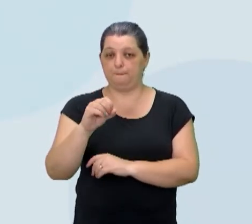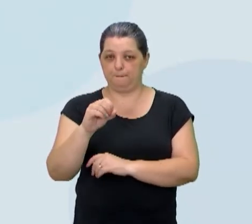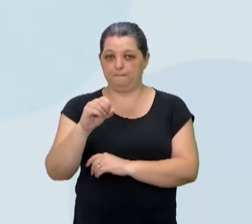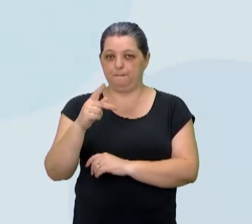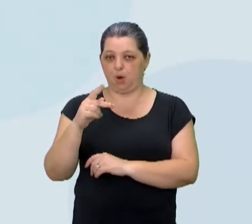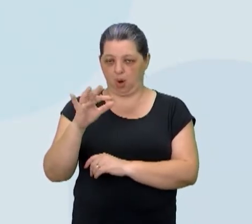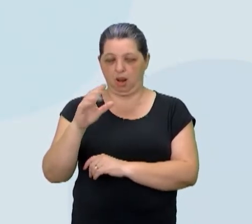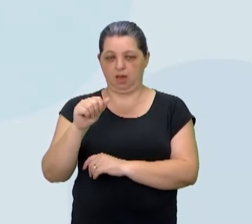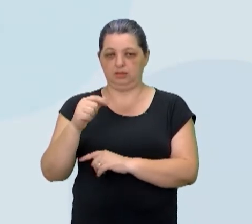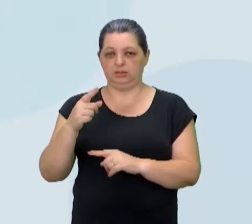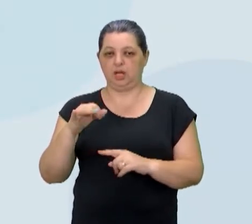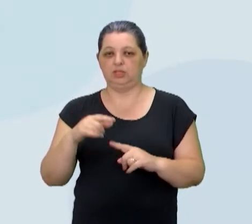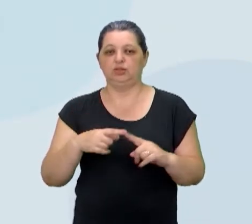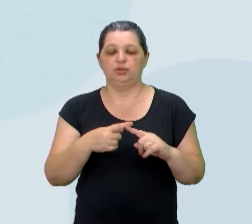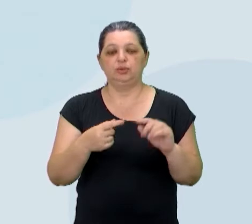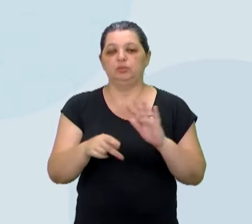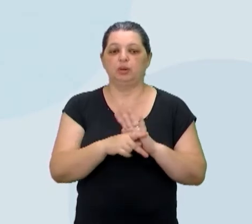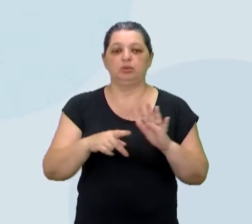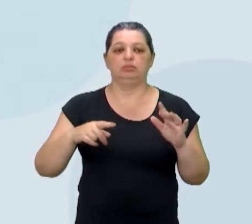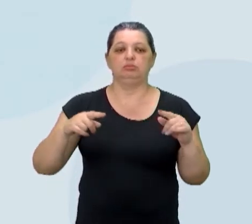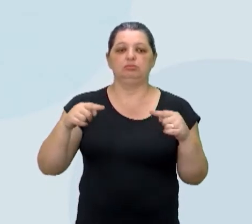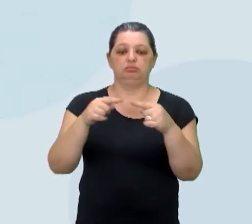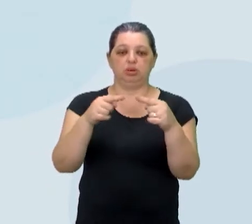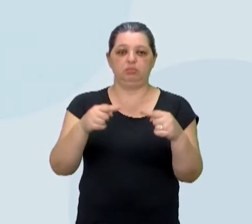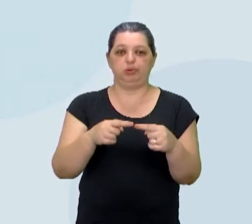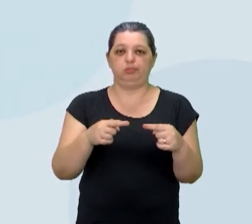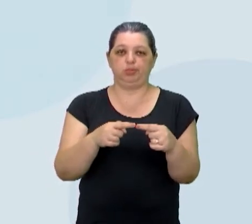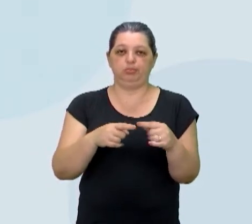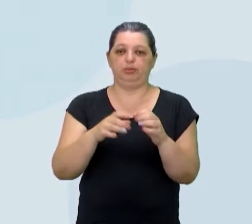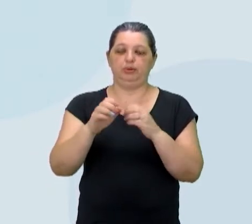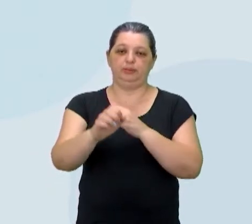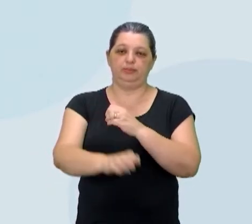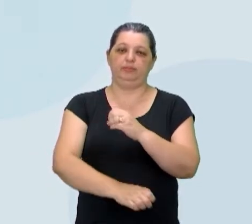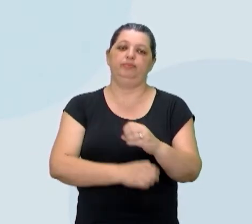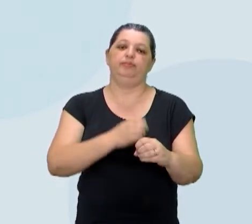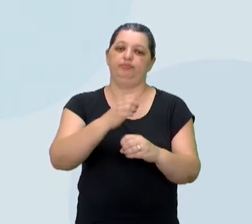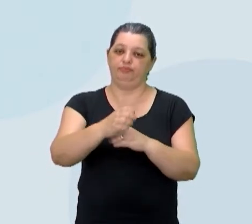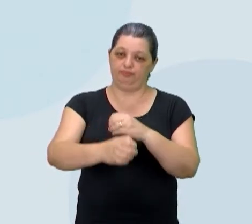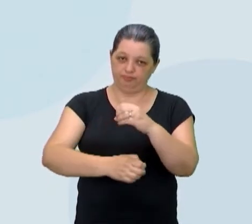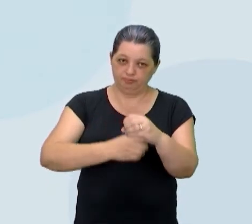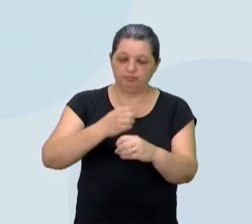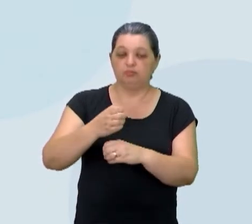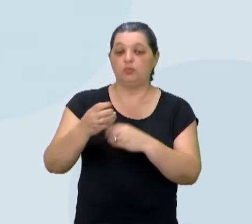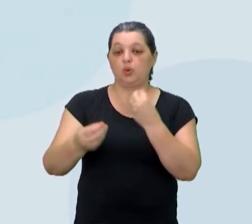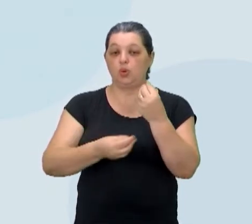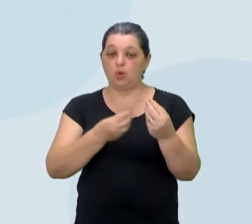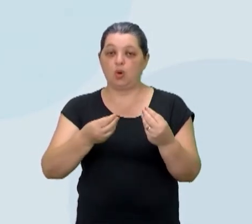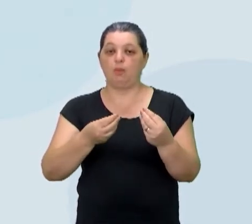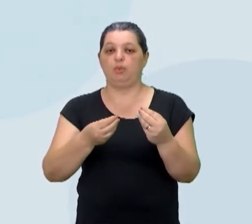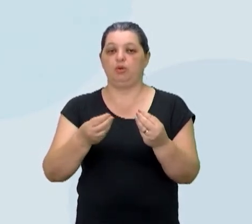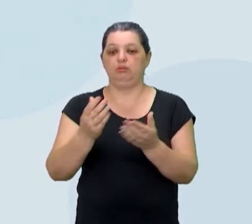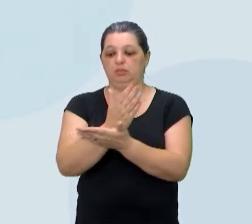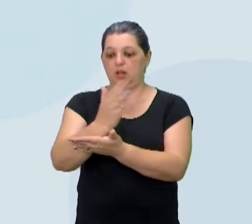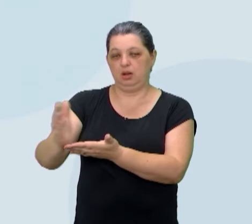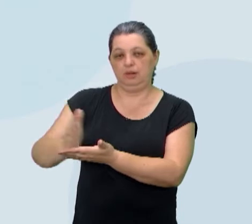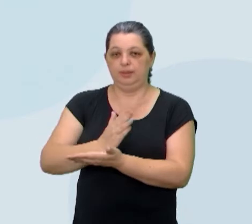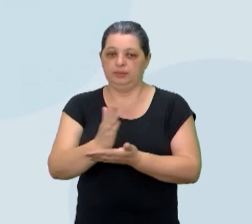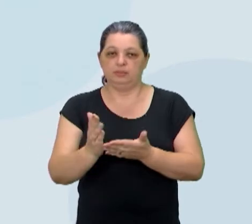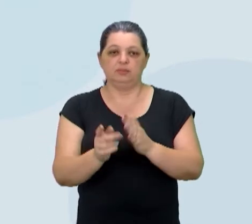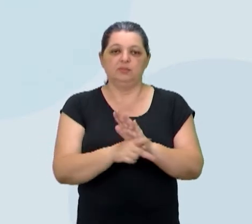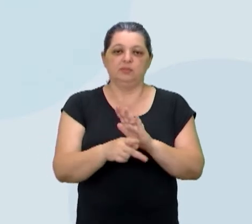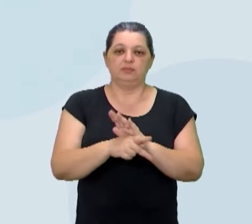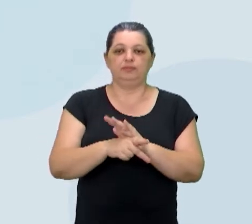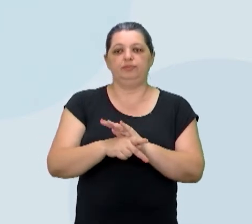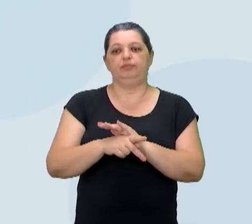fazem o compartilhamento de elétrons. Então, aí eu vou mostrar como que está compartilhado esses elétrons, covalente